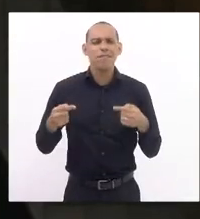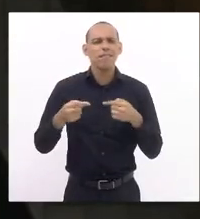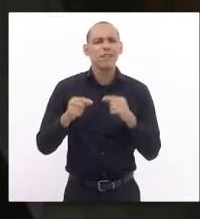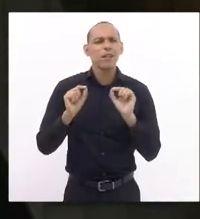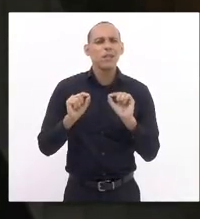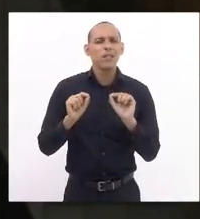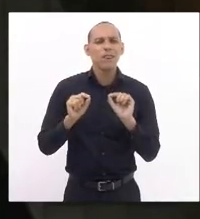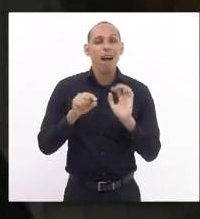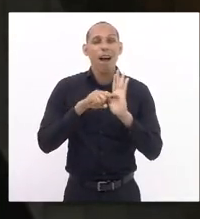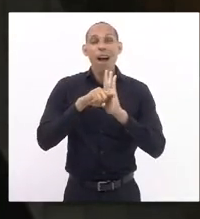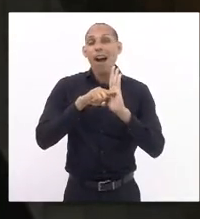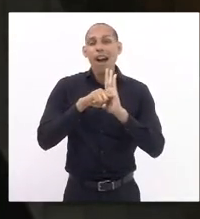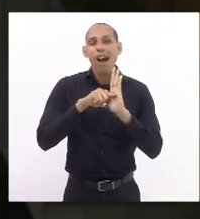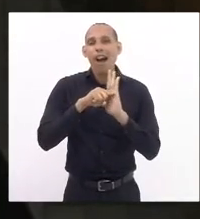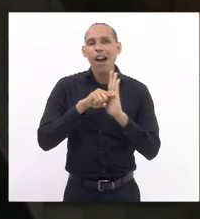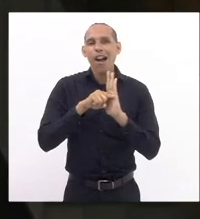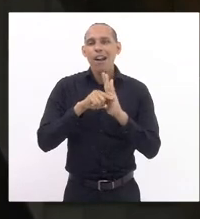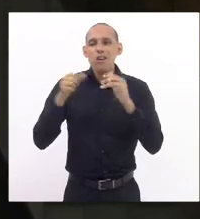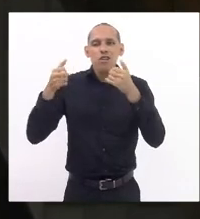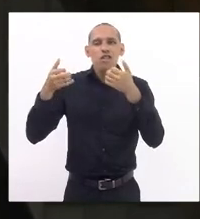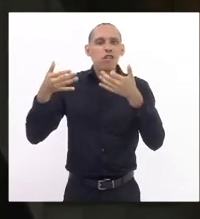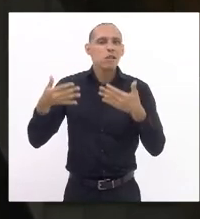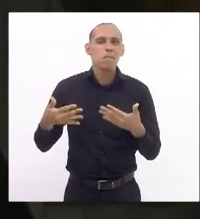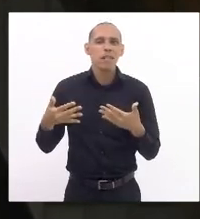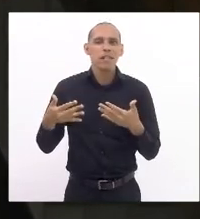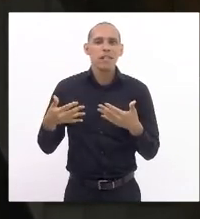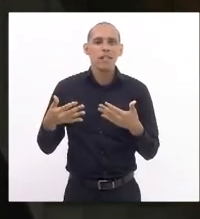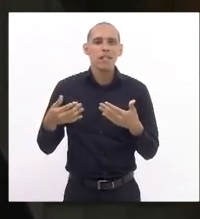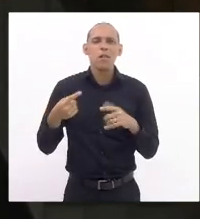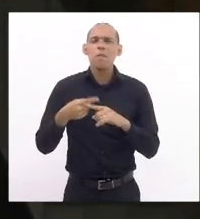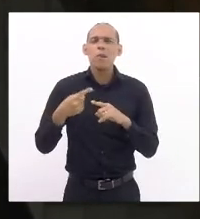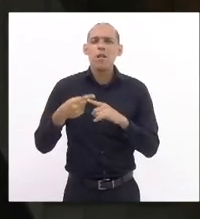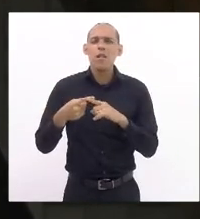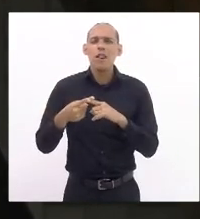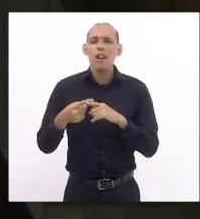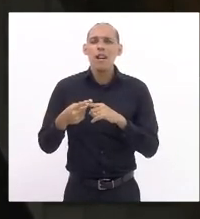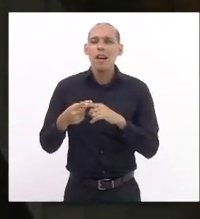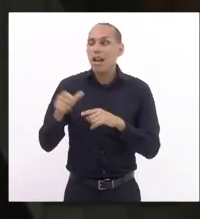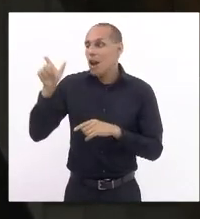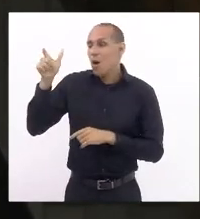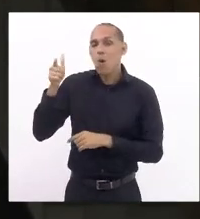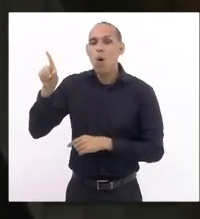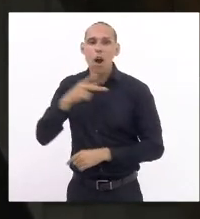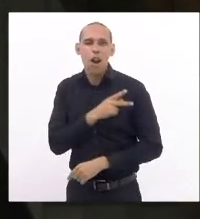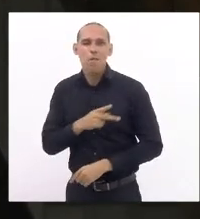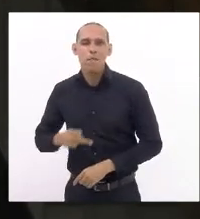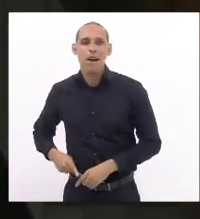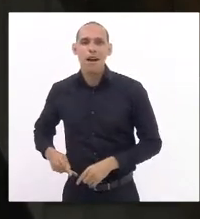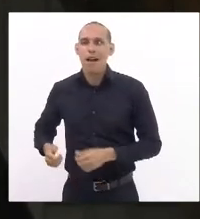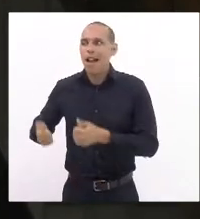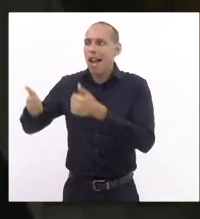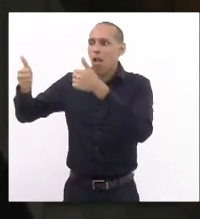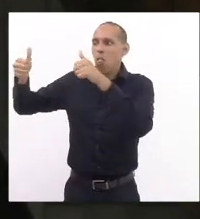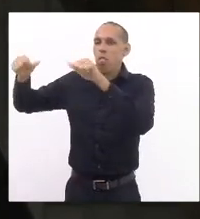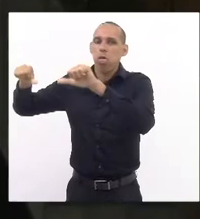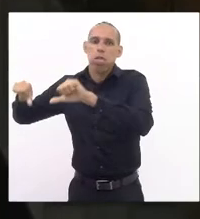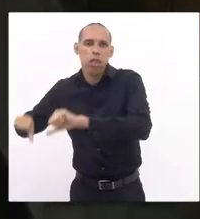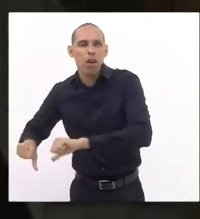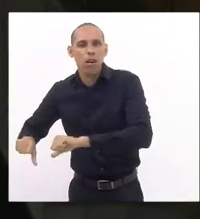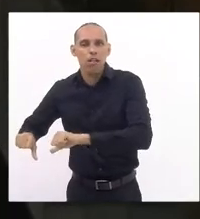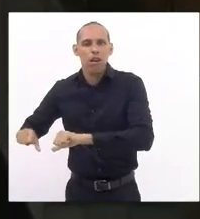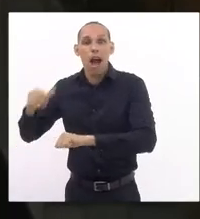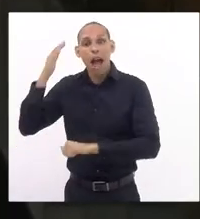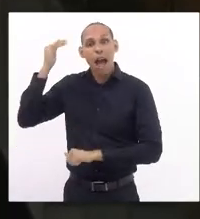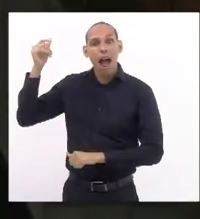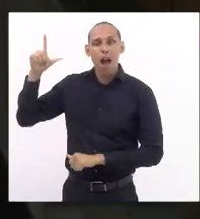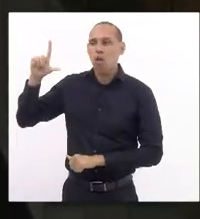às análises que tentavam explicar a queda de popularidade do presidente Bush no início de 92.